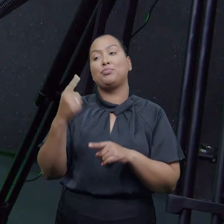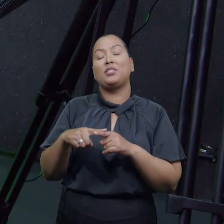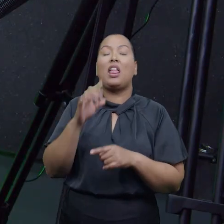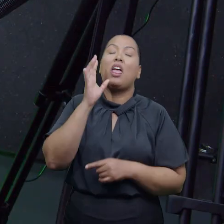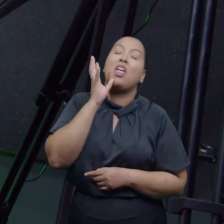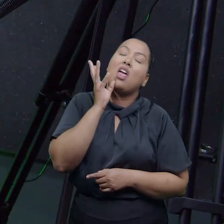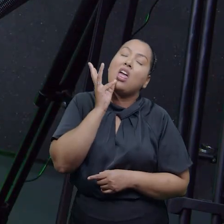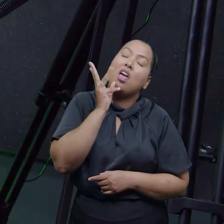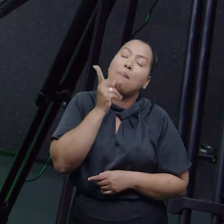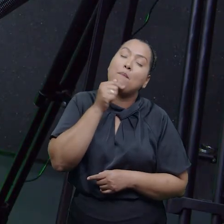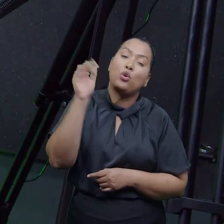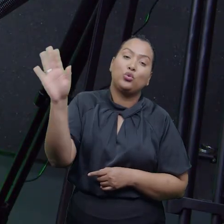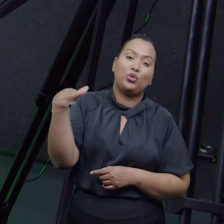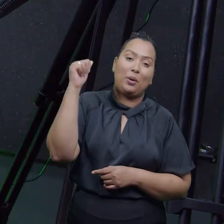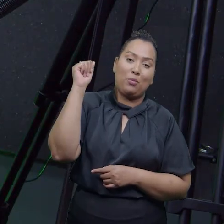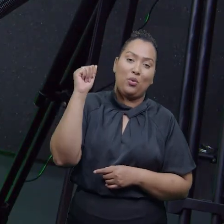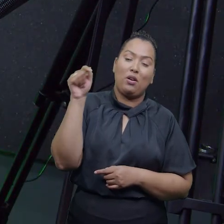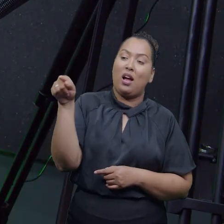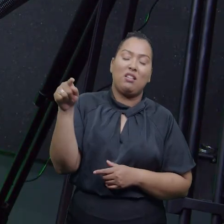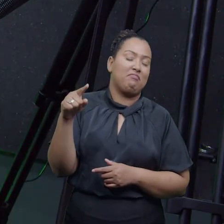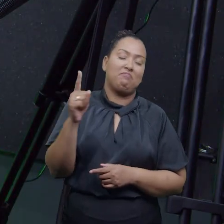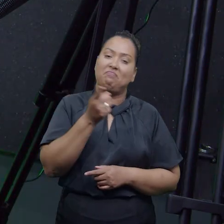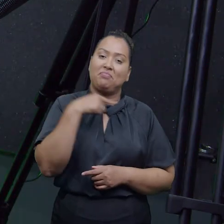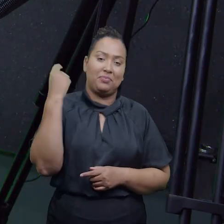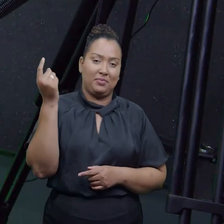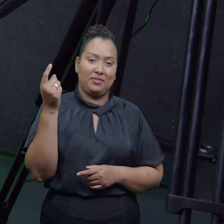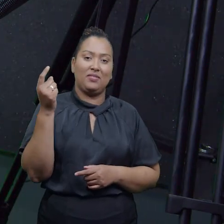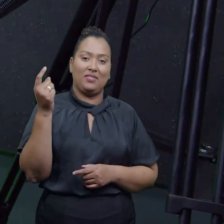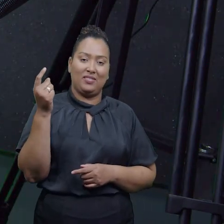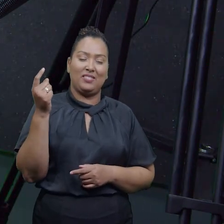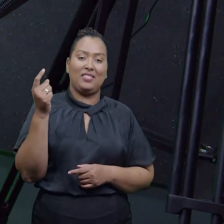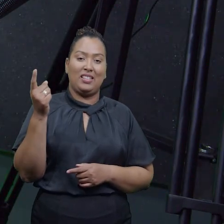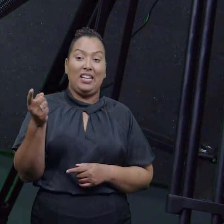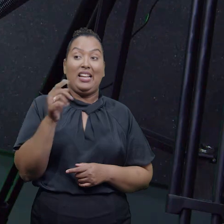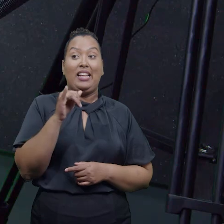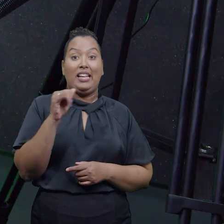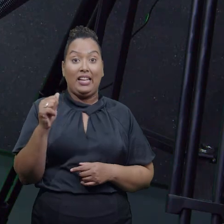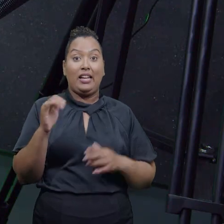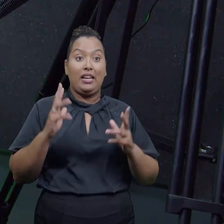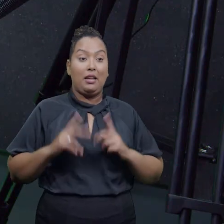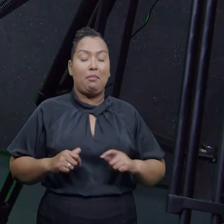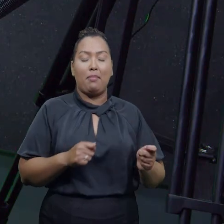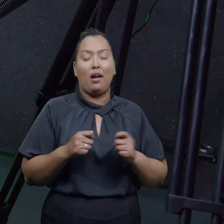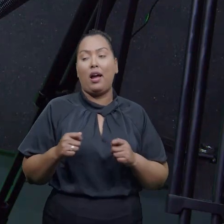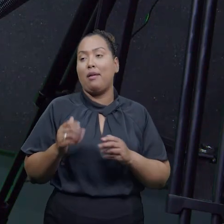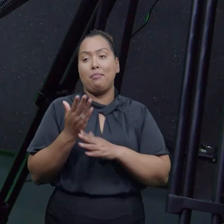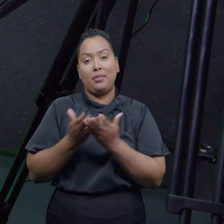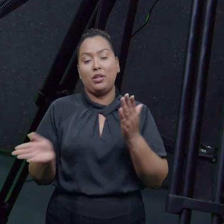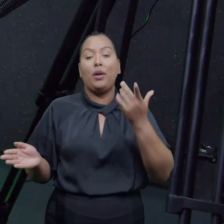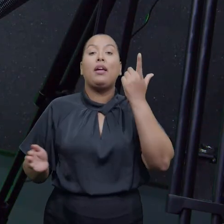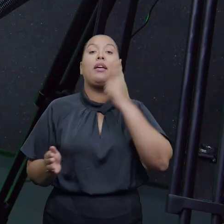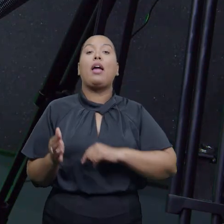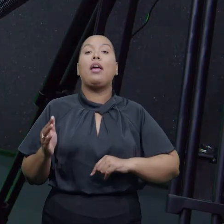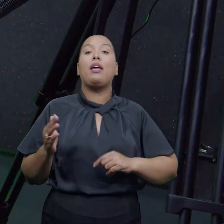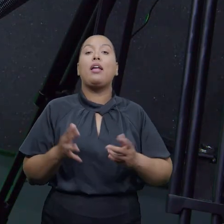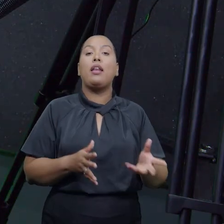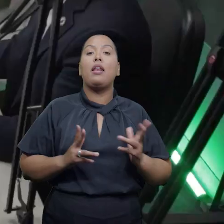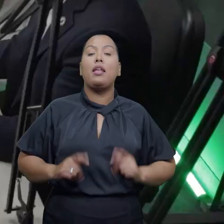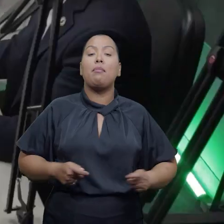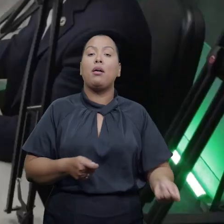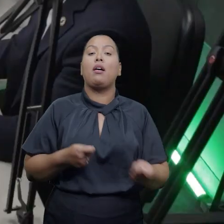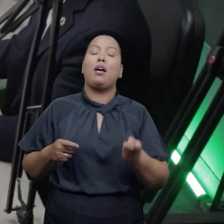novo Uma novo renovação. contrato e quem estava fazendo a limpeza ali, a partir daquele momento, eram os próprios